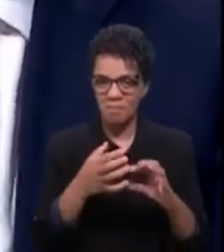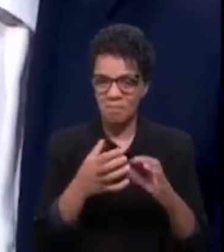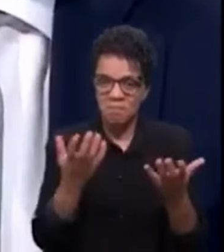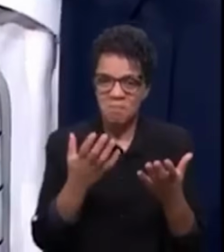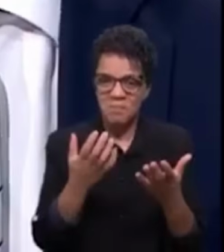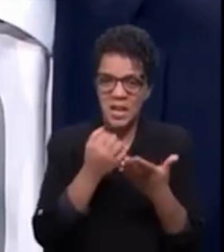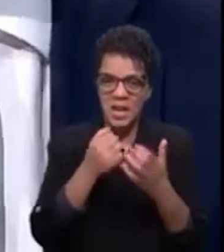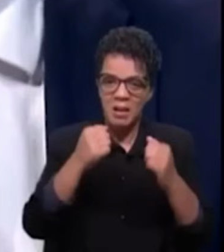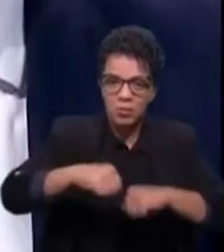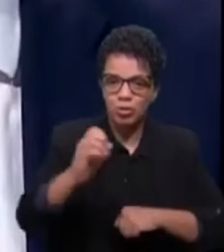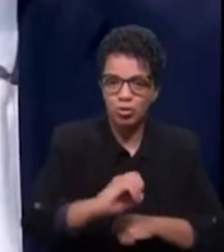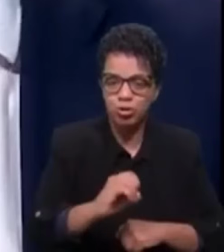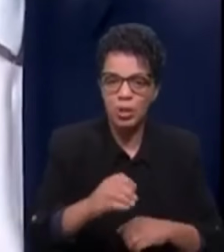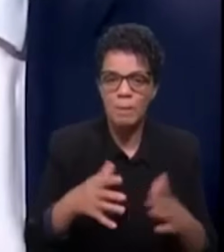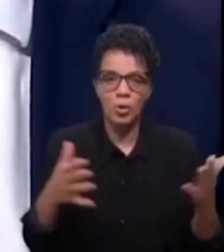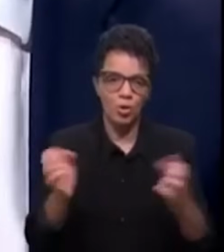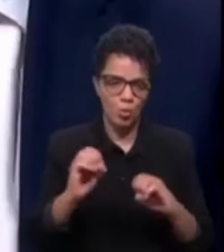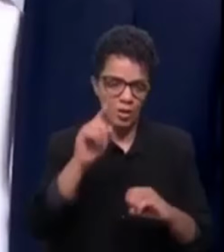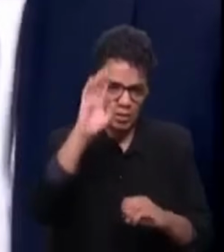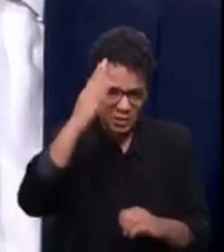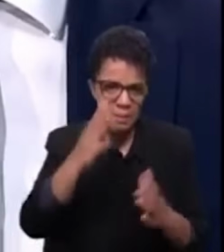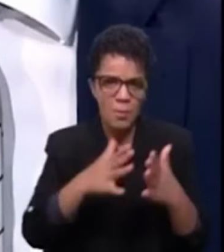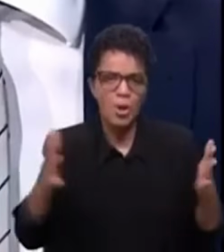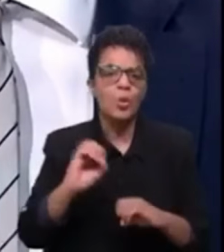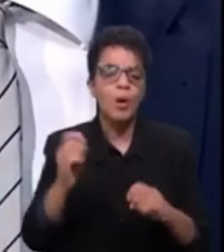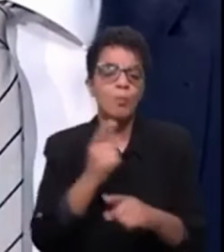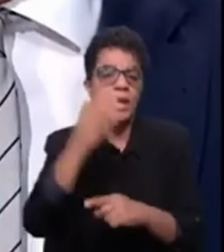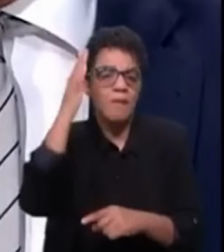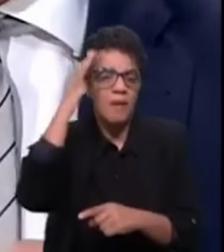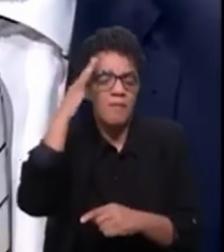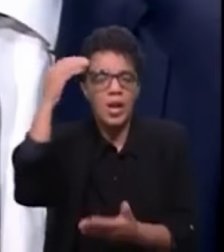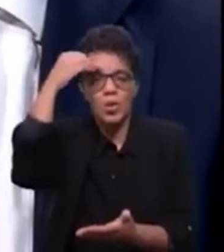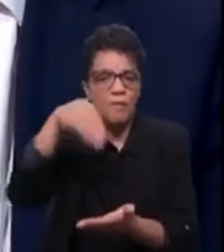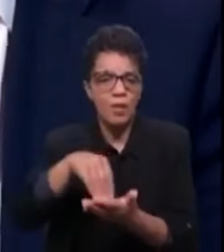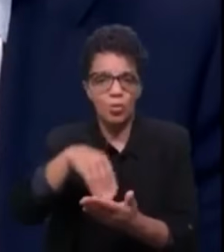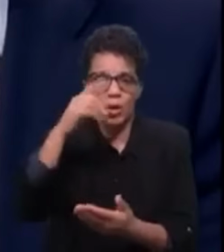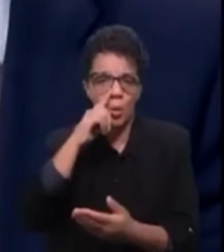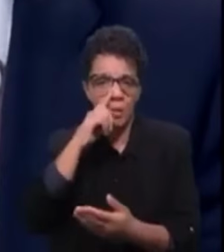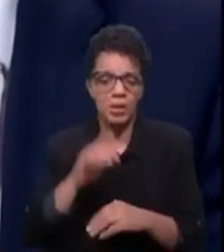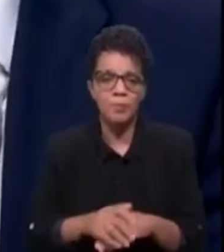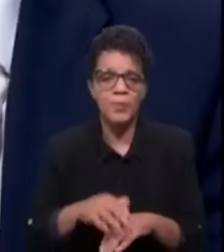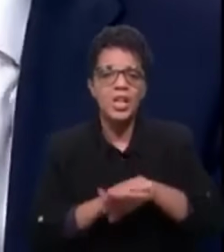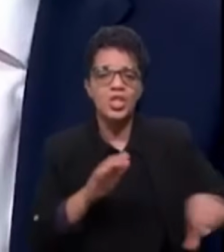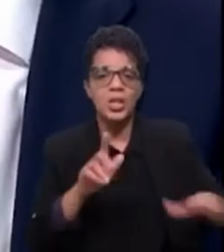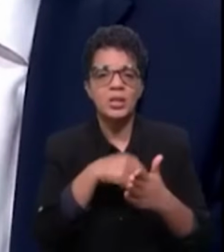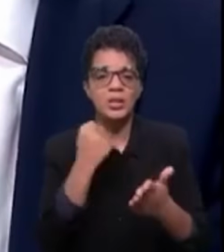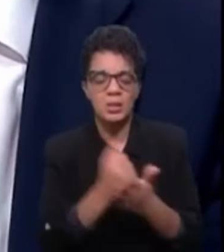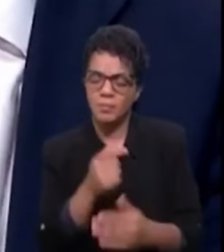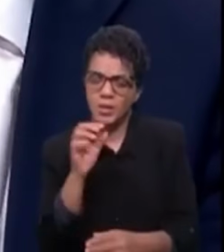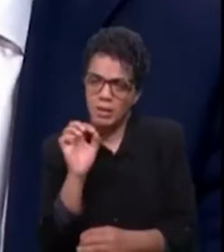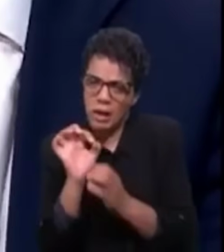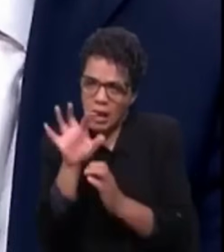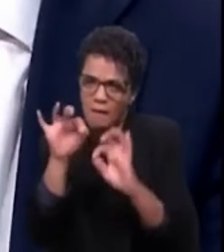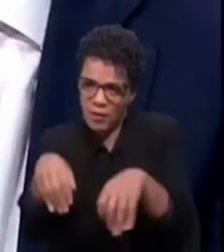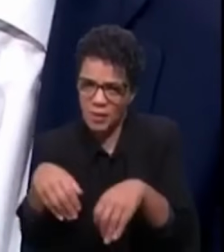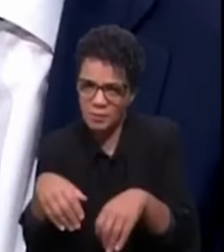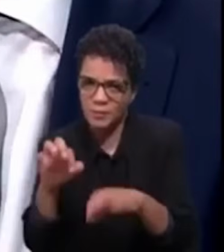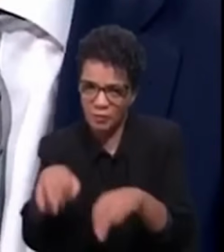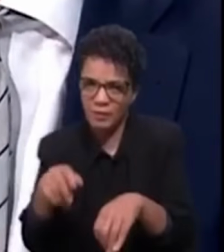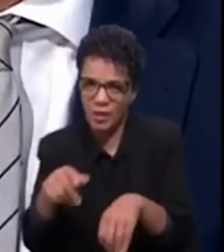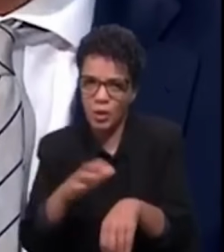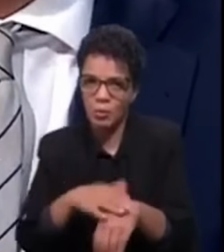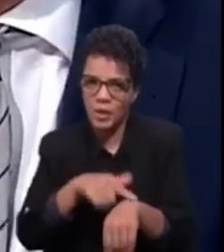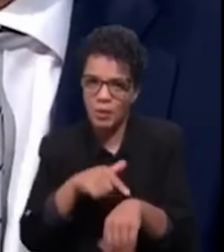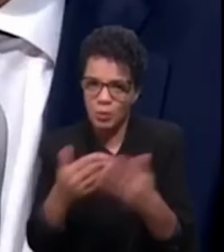maioria e o Dr lism que sabe que não terá maioria nenhuma porque as sondagens não inventam nem mentem E então a esquerda trá sempre deixa-me só dizer isto para terminar